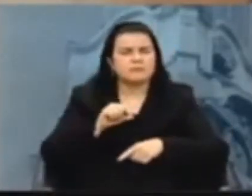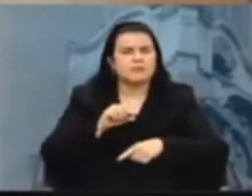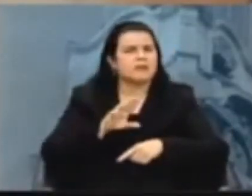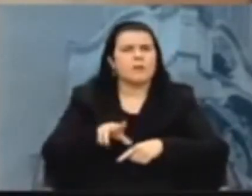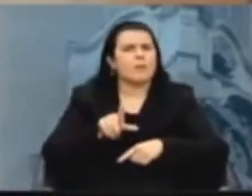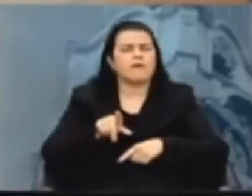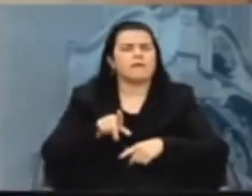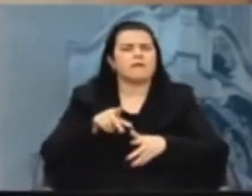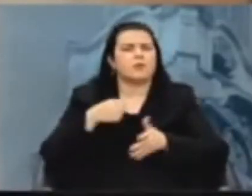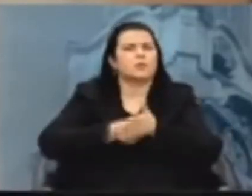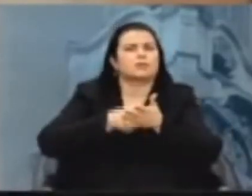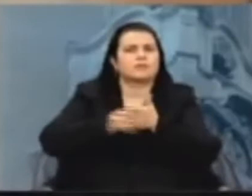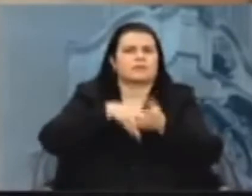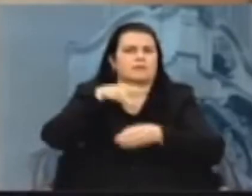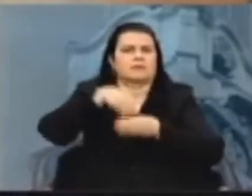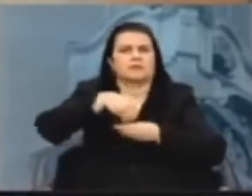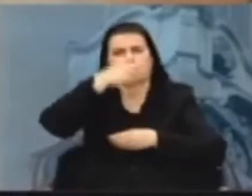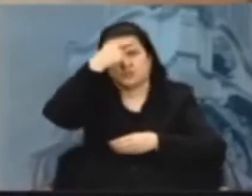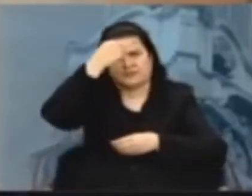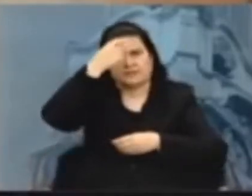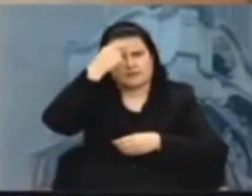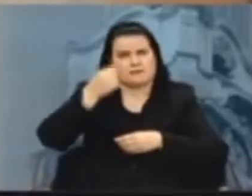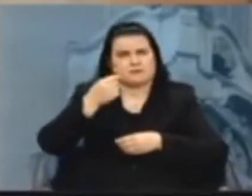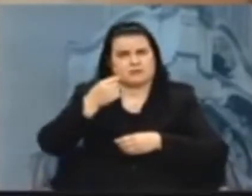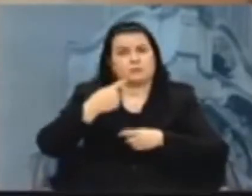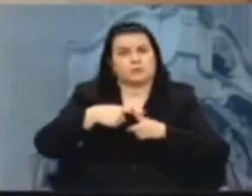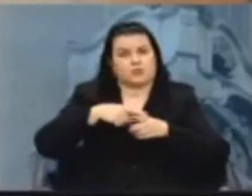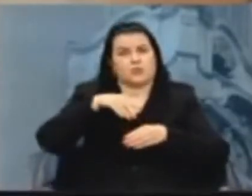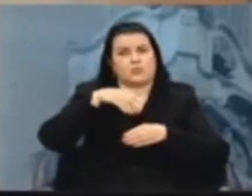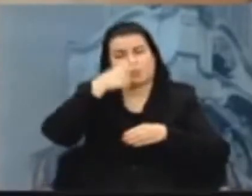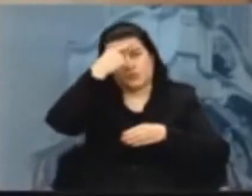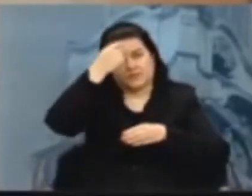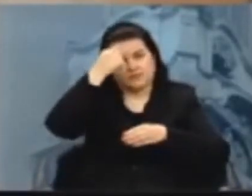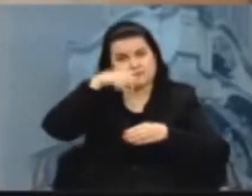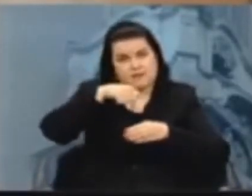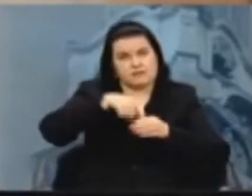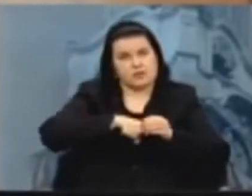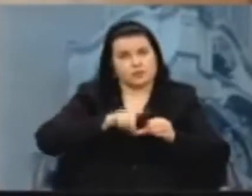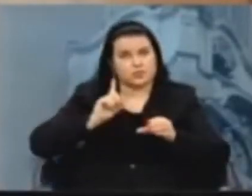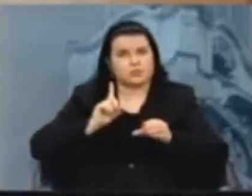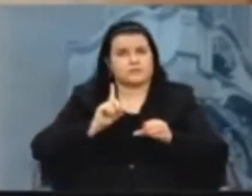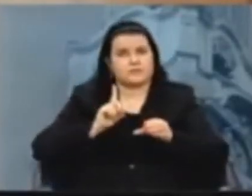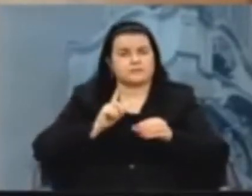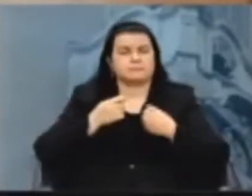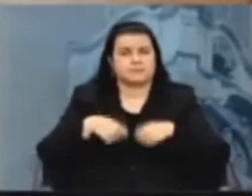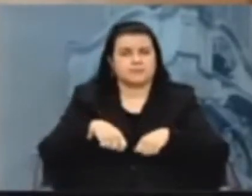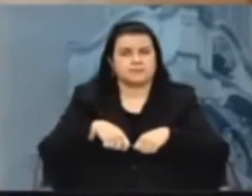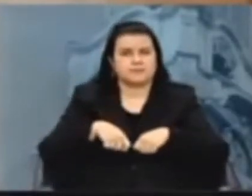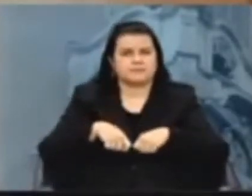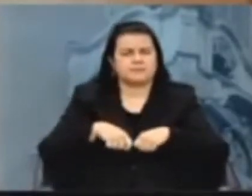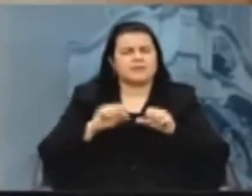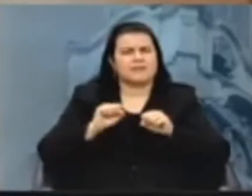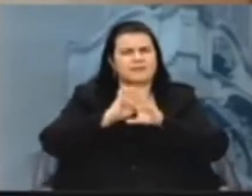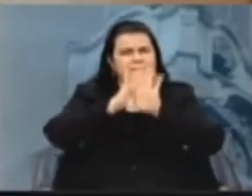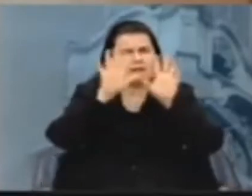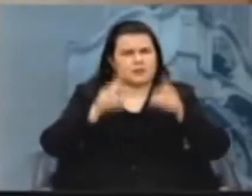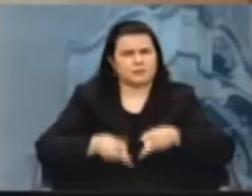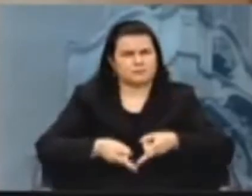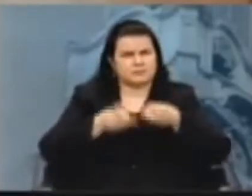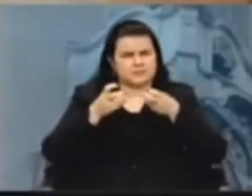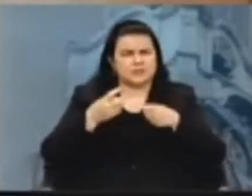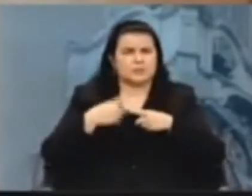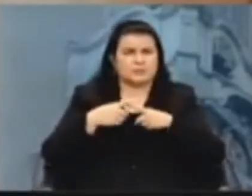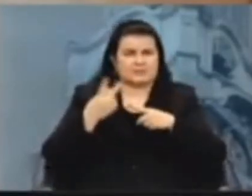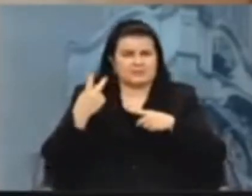pela universidade autônoma. Isto ficou claro quando o mesmo ungido pelo